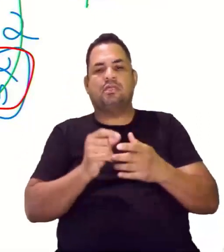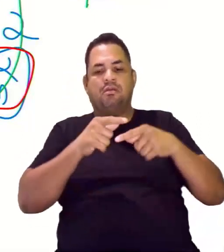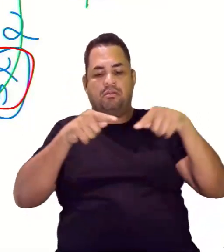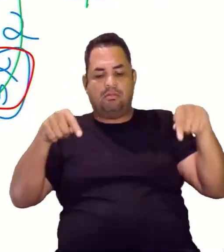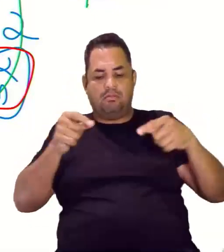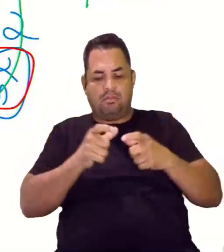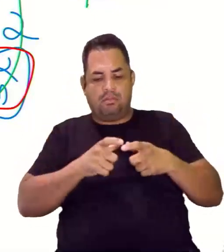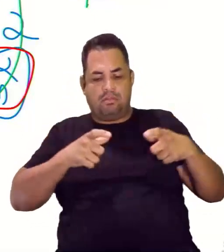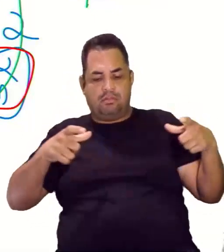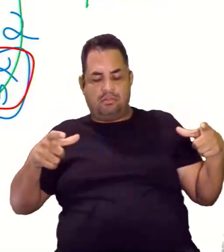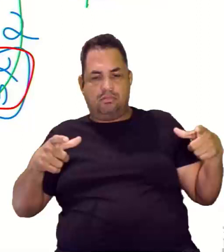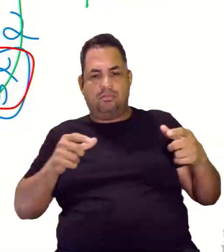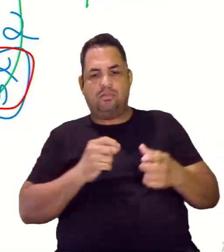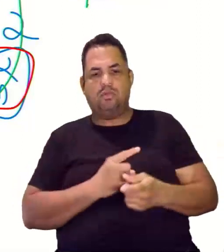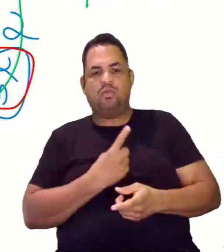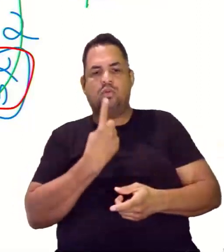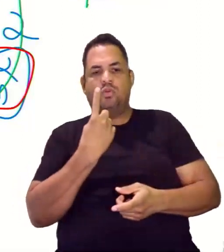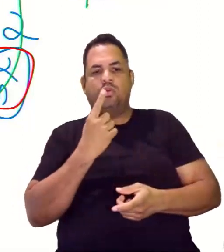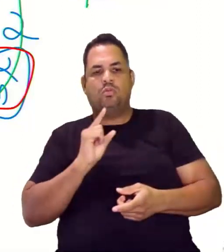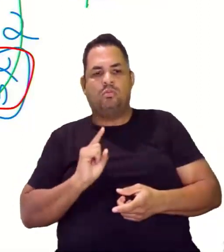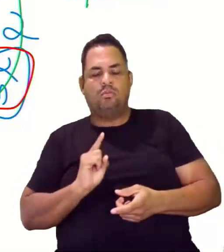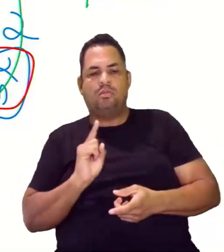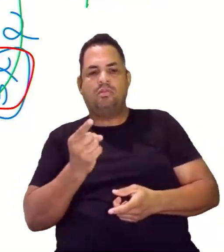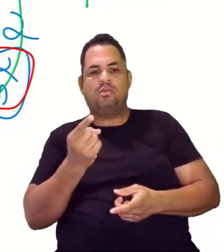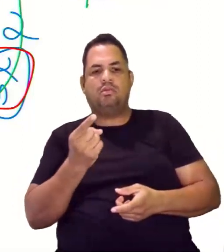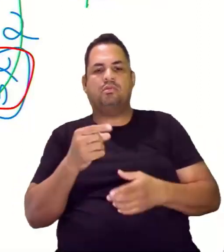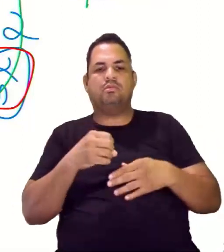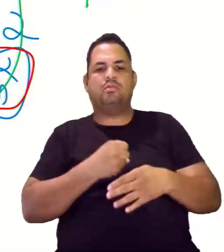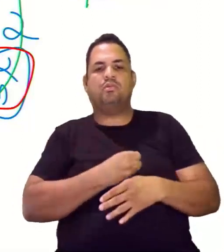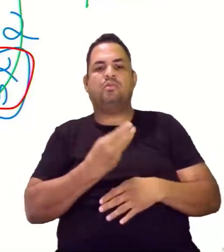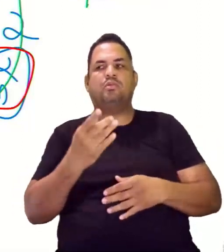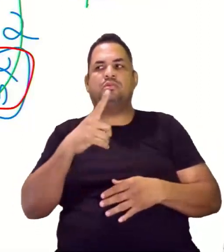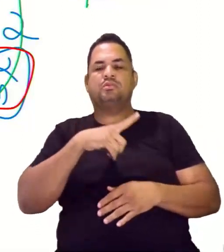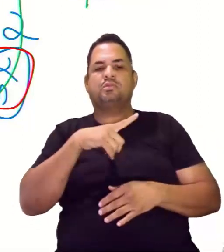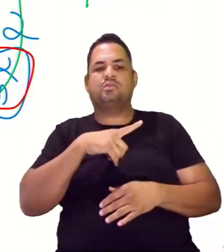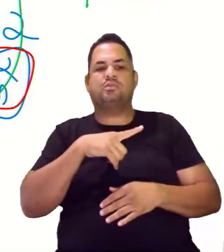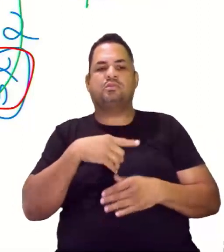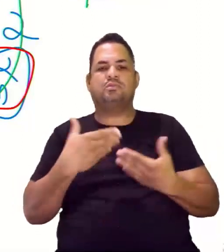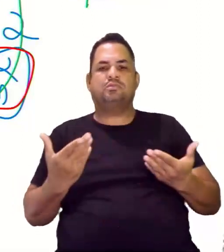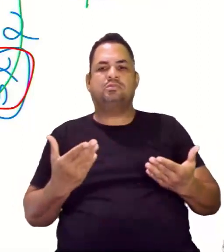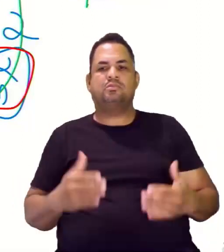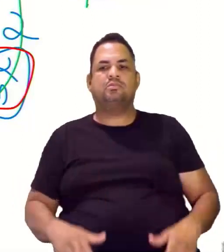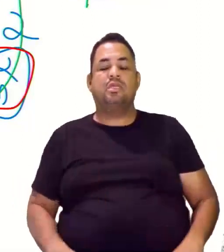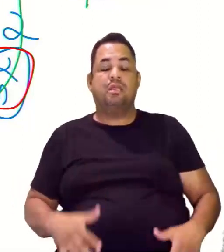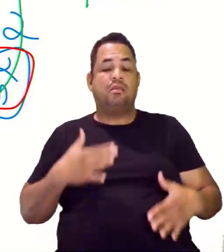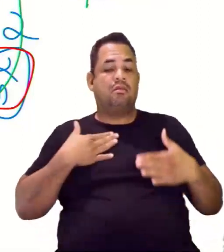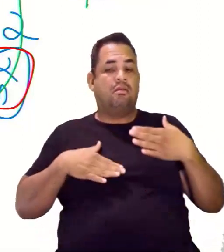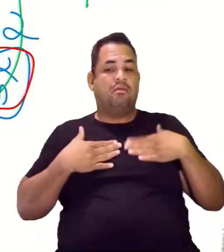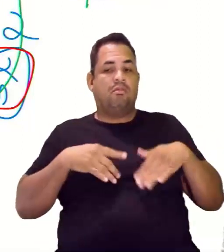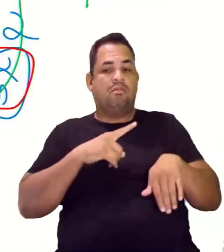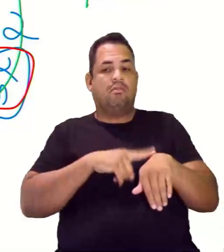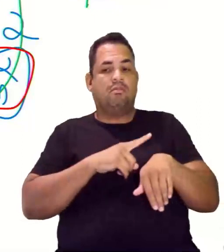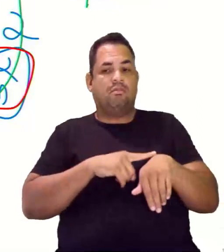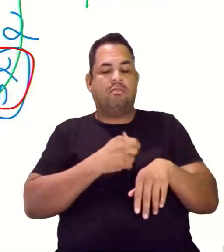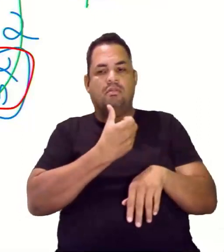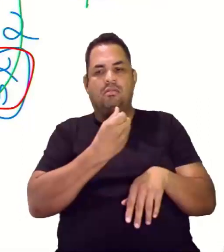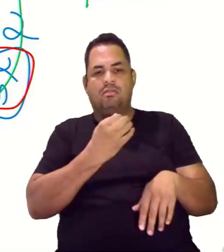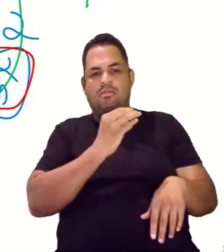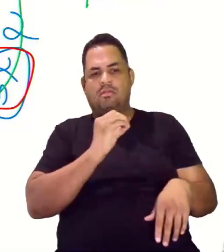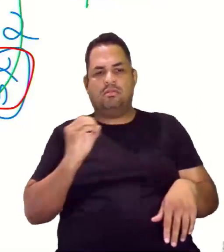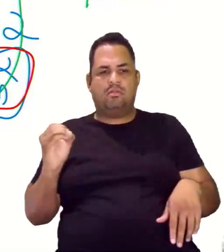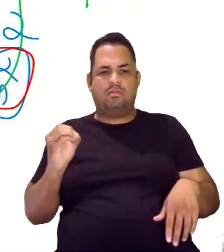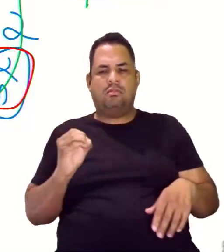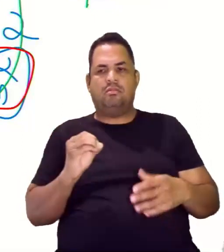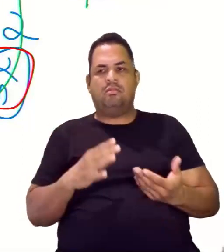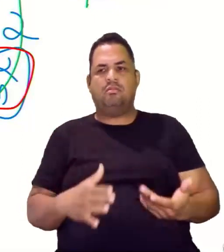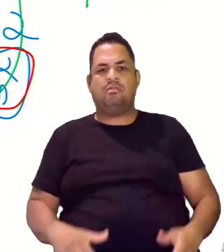minha área, agora estou plantando 1 milhão de mudas. Quantas mudas eu tenho a mais? E muita calma nessa hora, né? Porque o 600 está